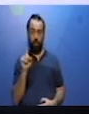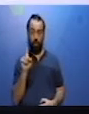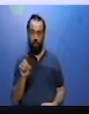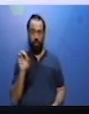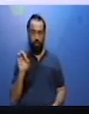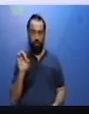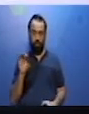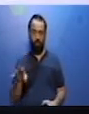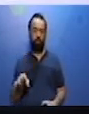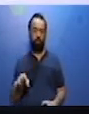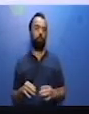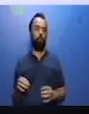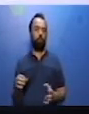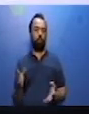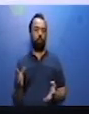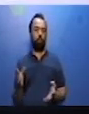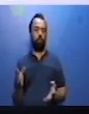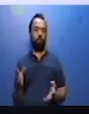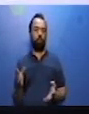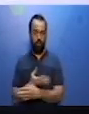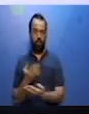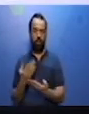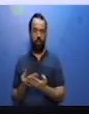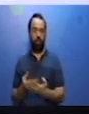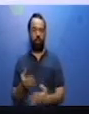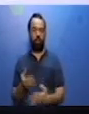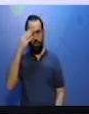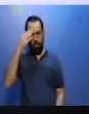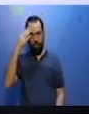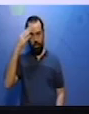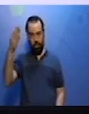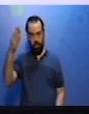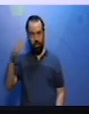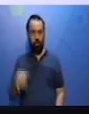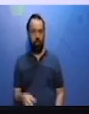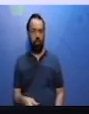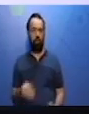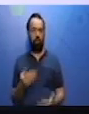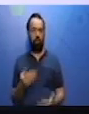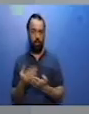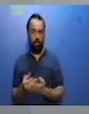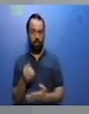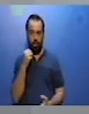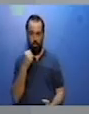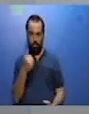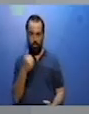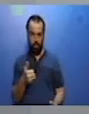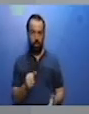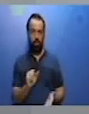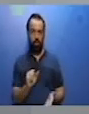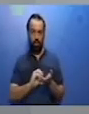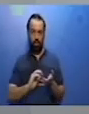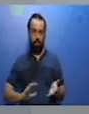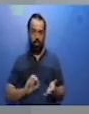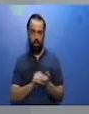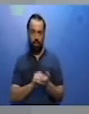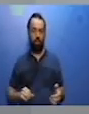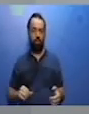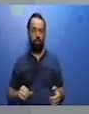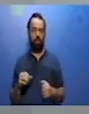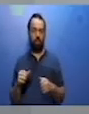oi hoje hoje vai até aqui muito obrigado bons estudos não esqueçam de fazer todas as atividades